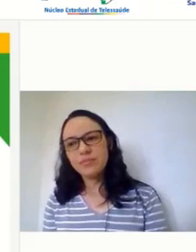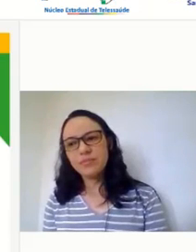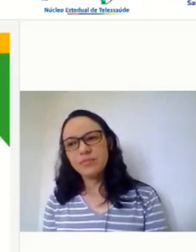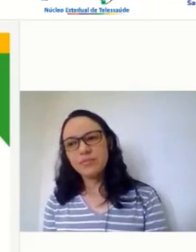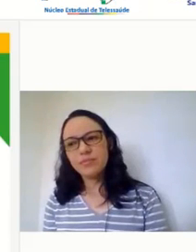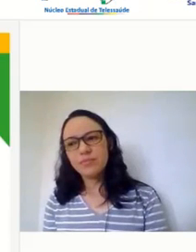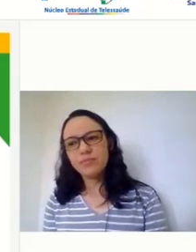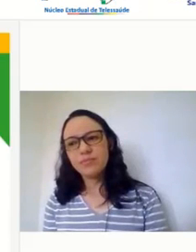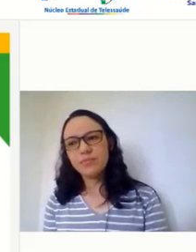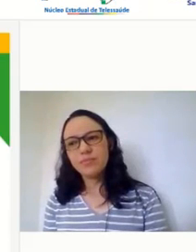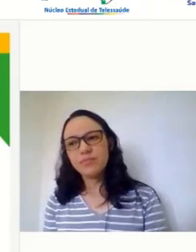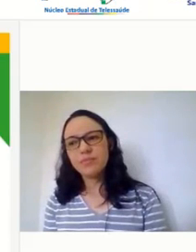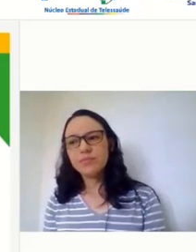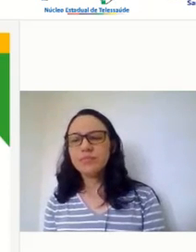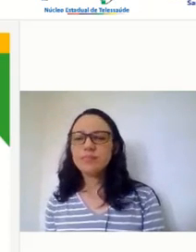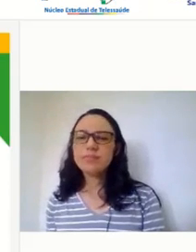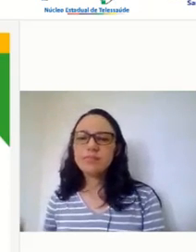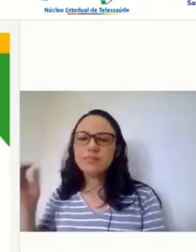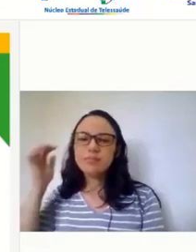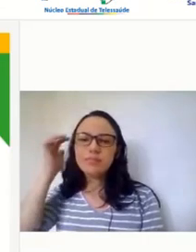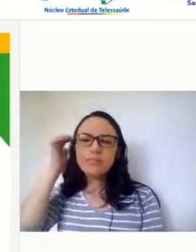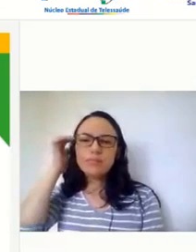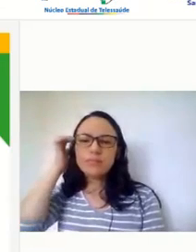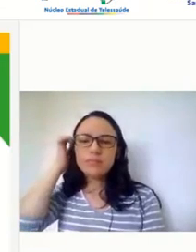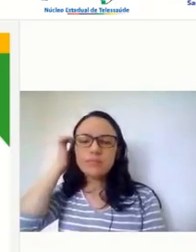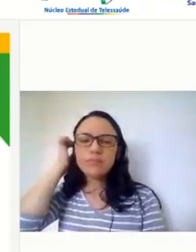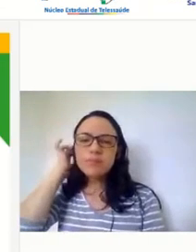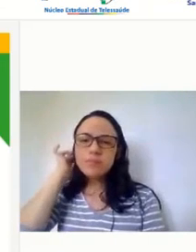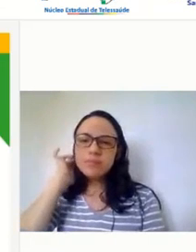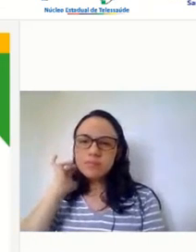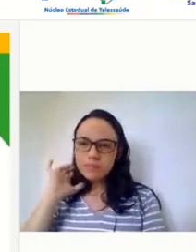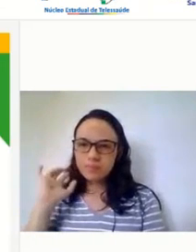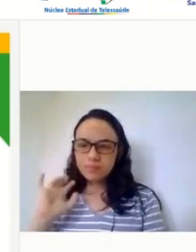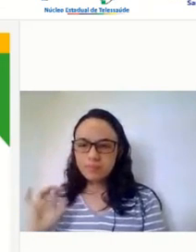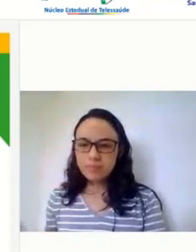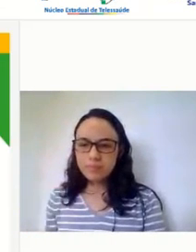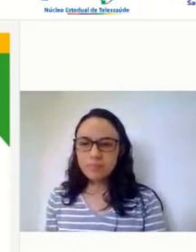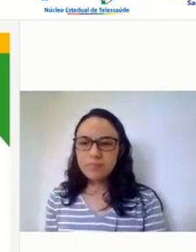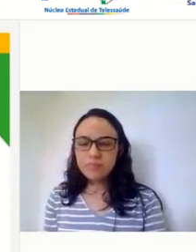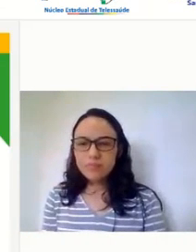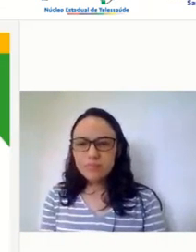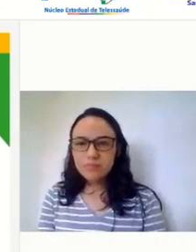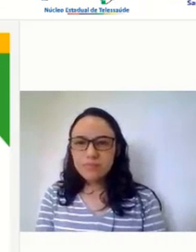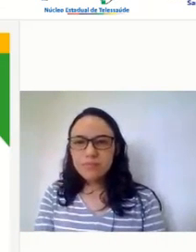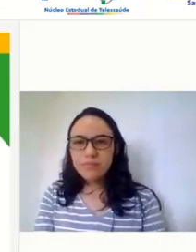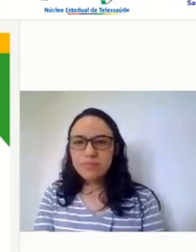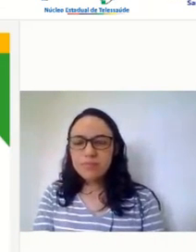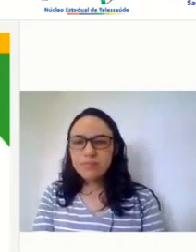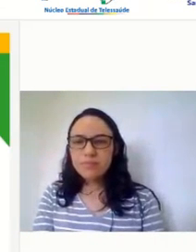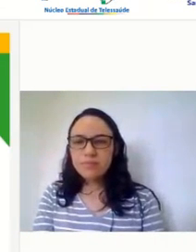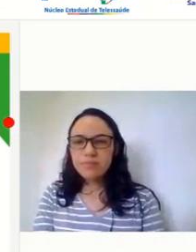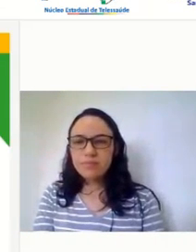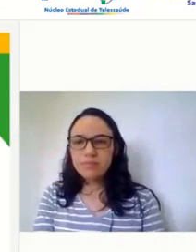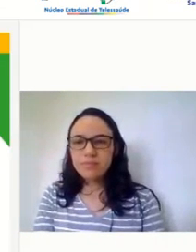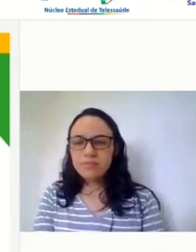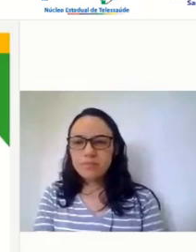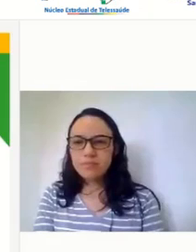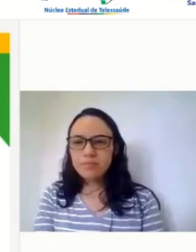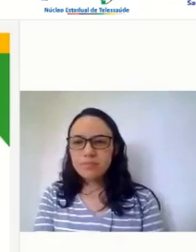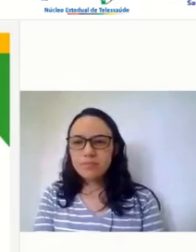cinco milhões de casos registrados de cola navios lembrando que essa tabela